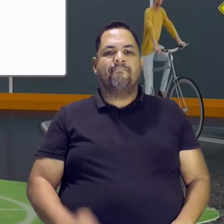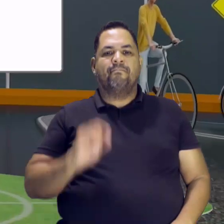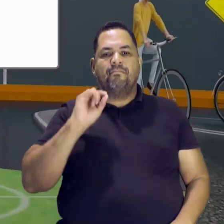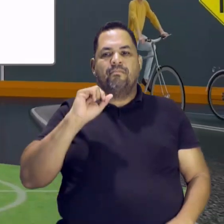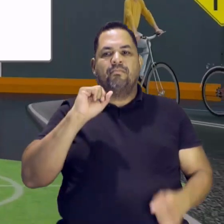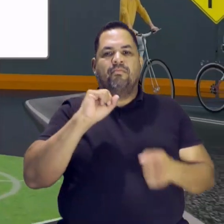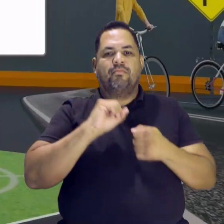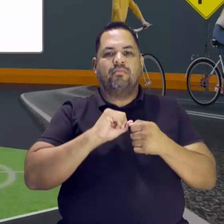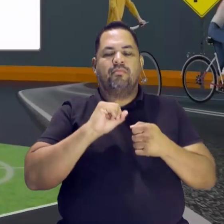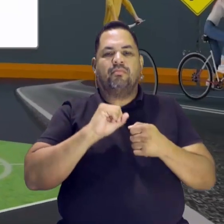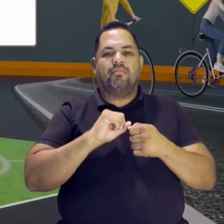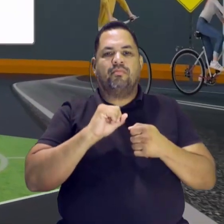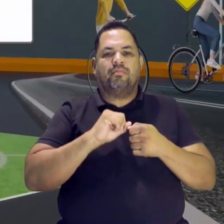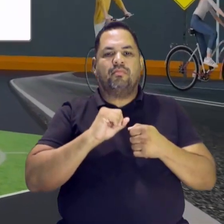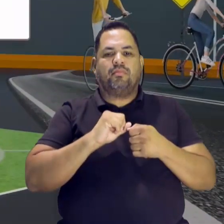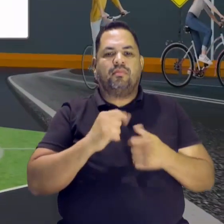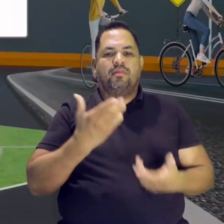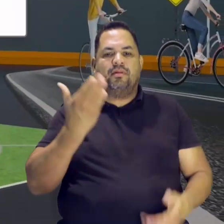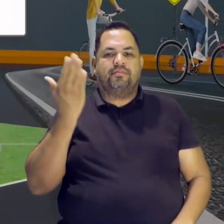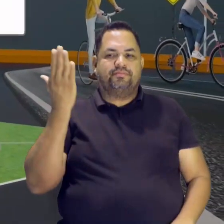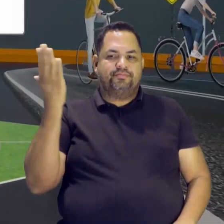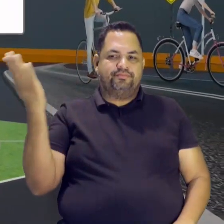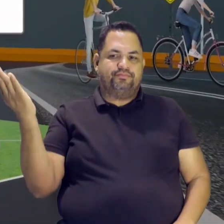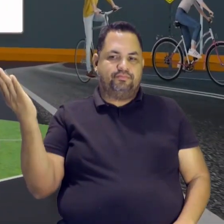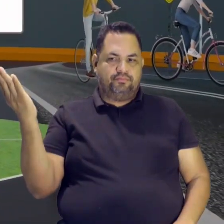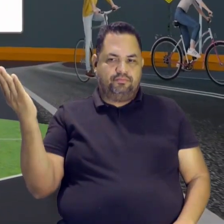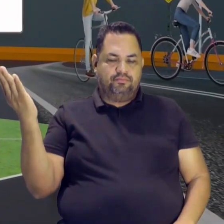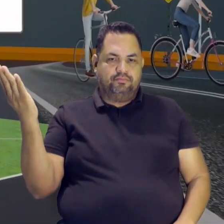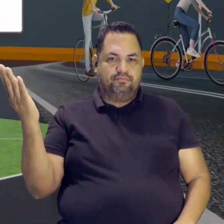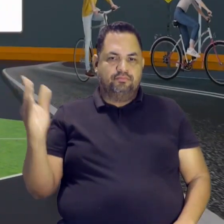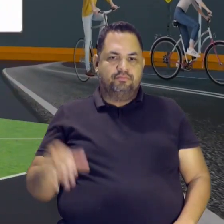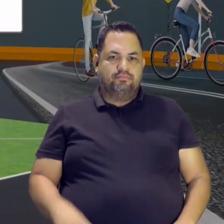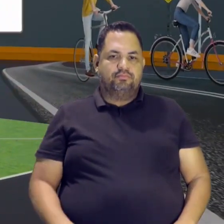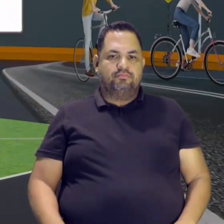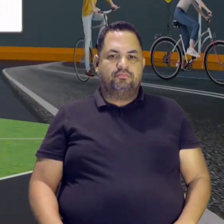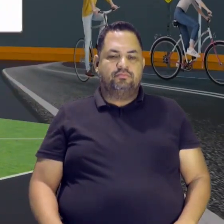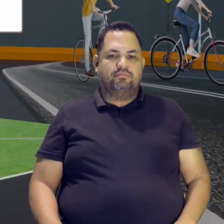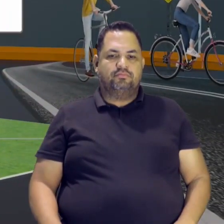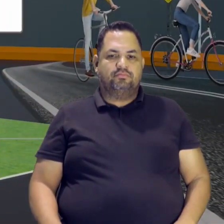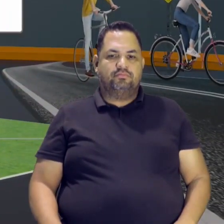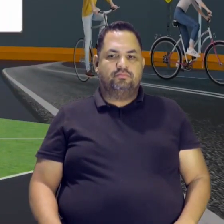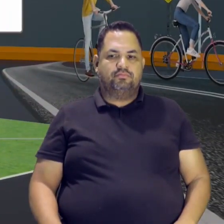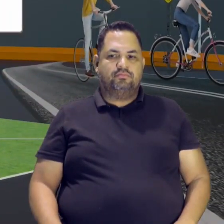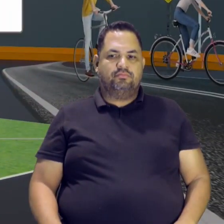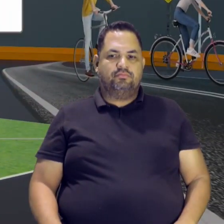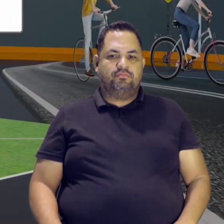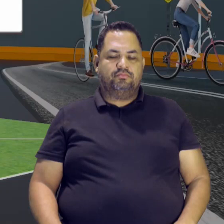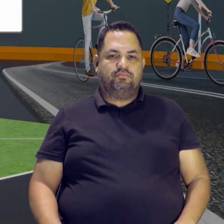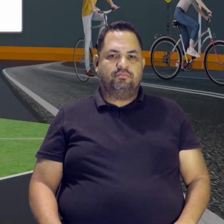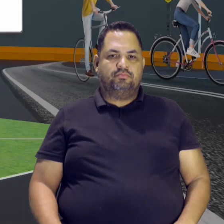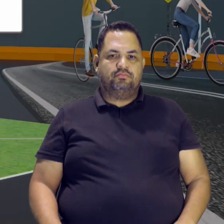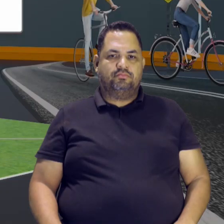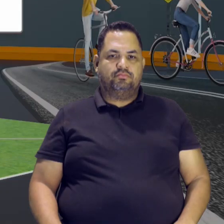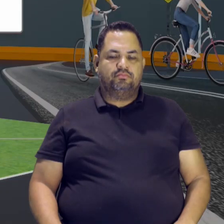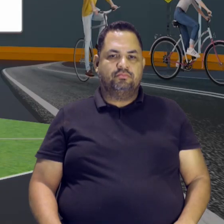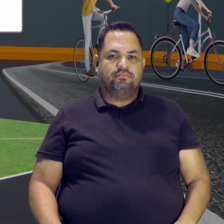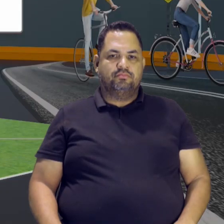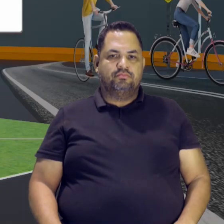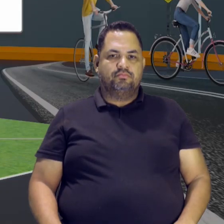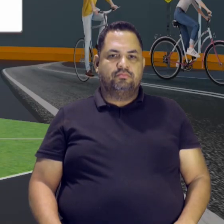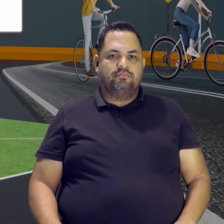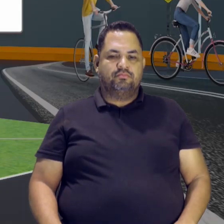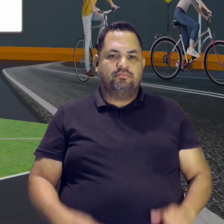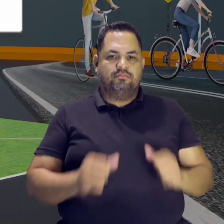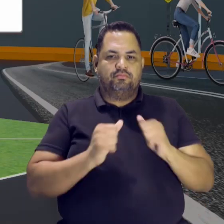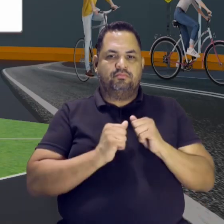fazer? Tu vai afastar aí a tua perna, tá? Uma da outra e vai aproximar